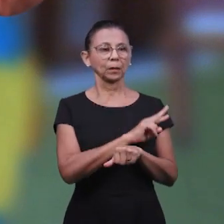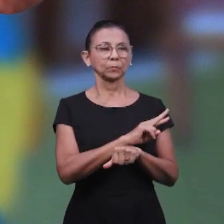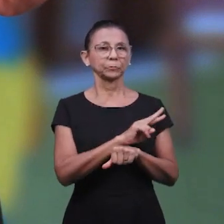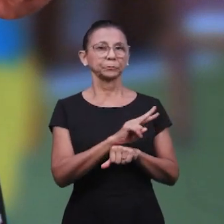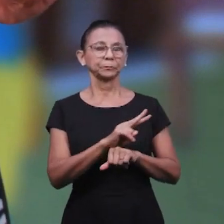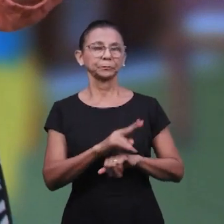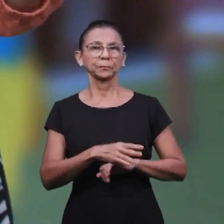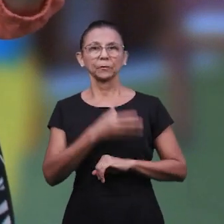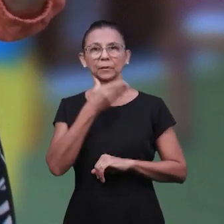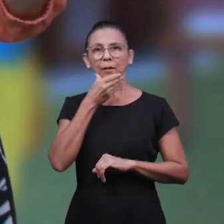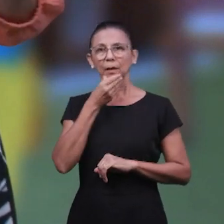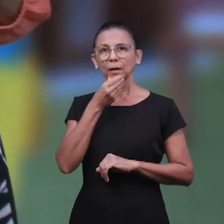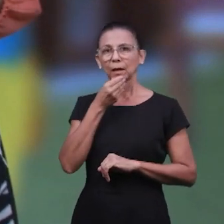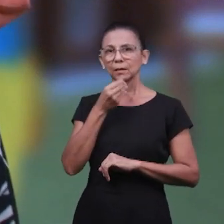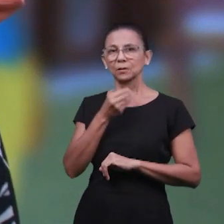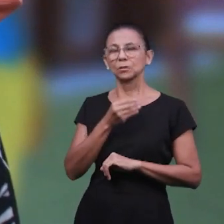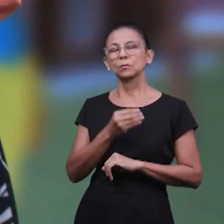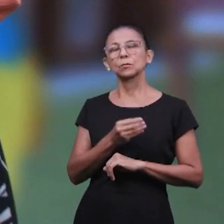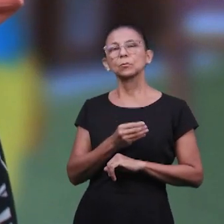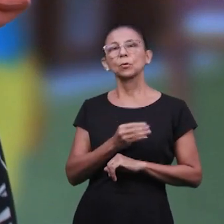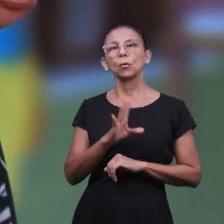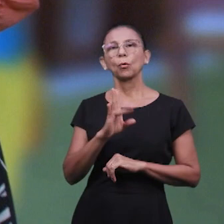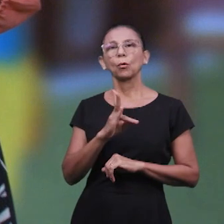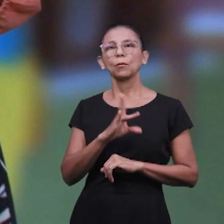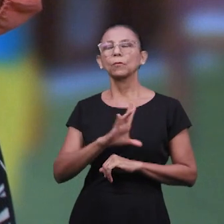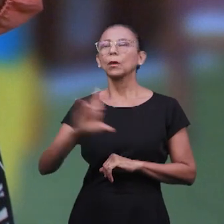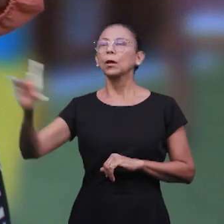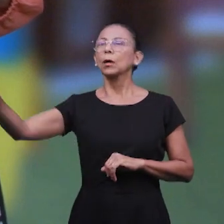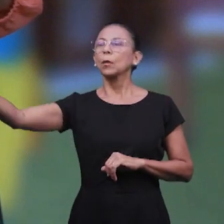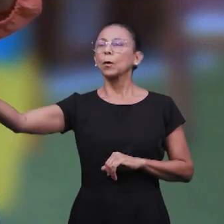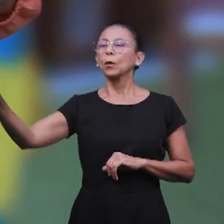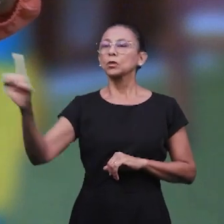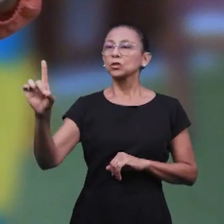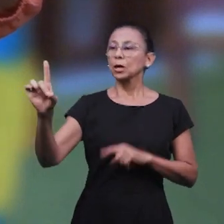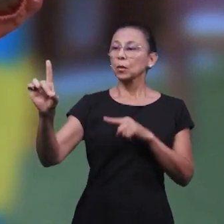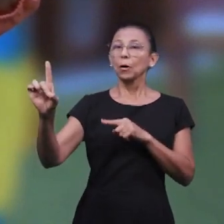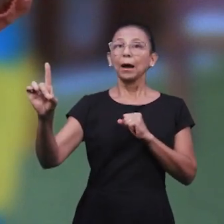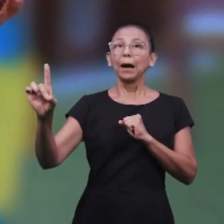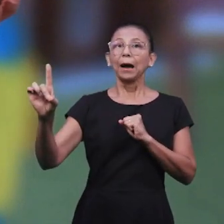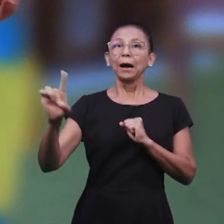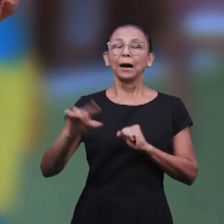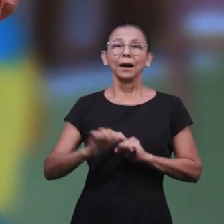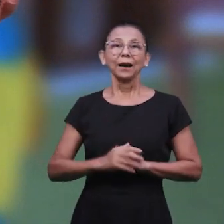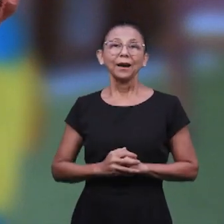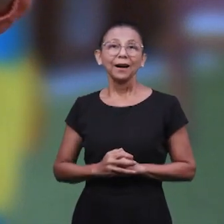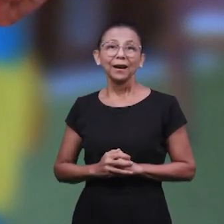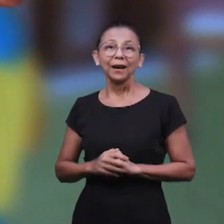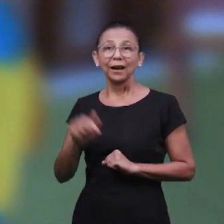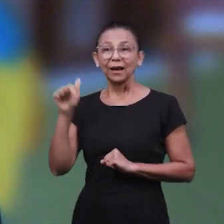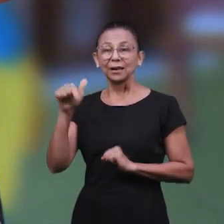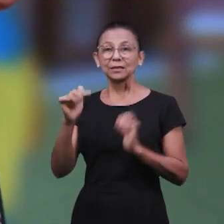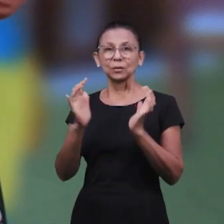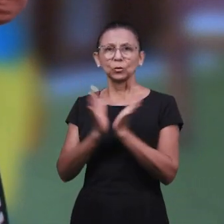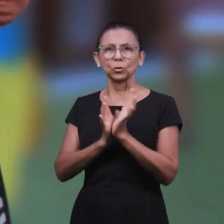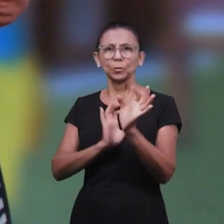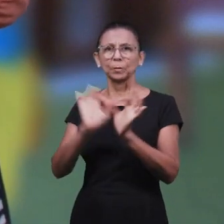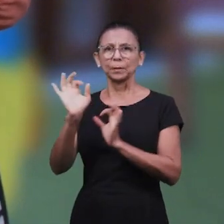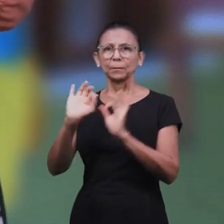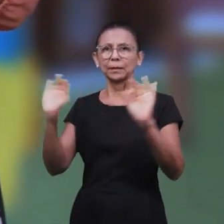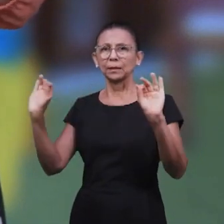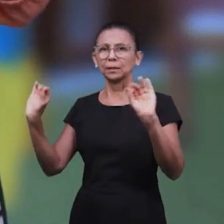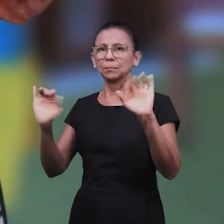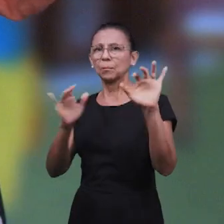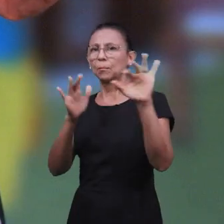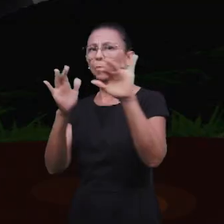que estavam preparadas entraram com ele para a festa de casamento e a porta se